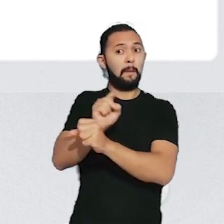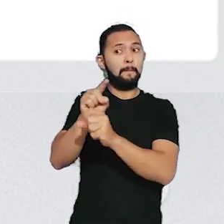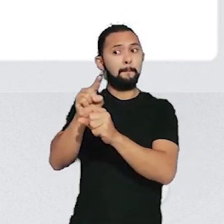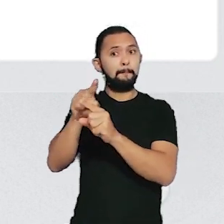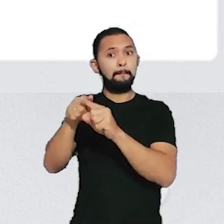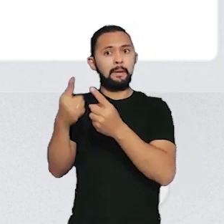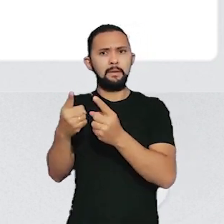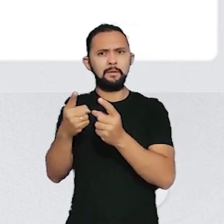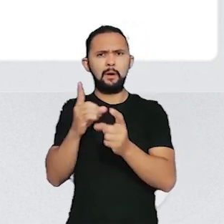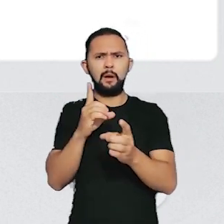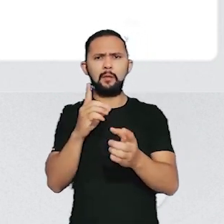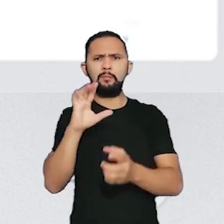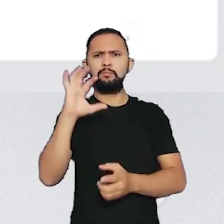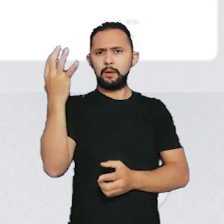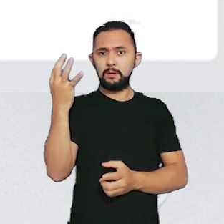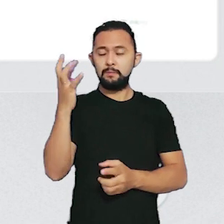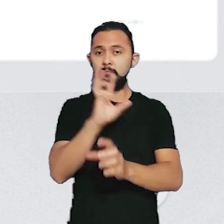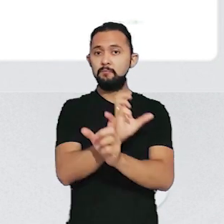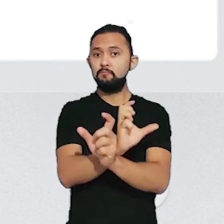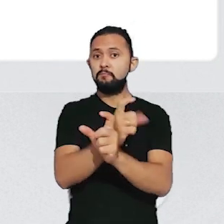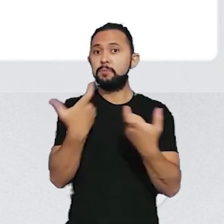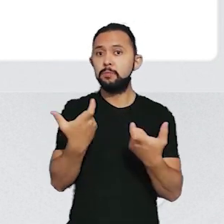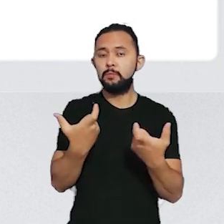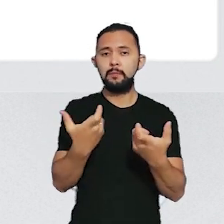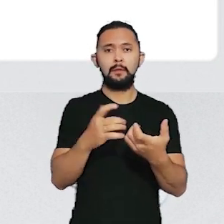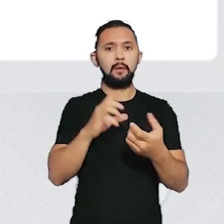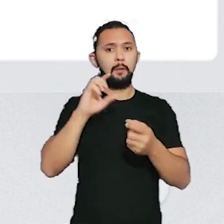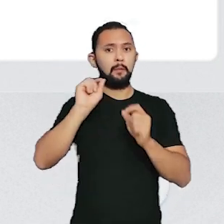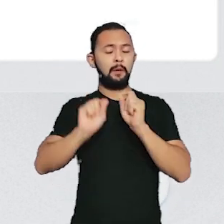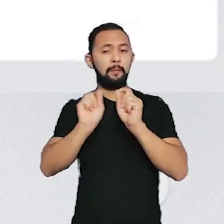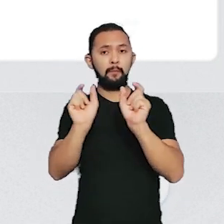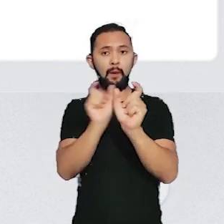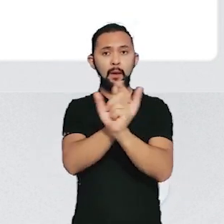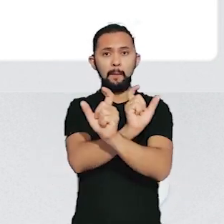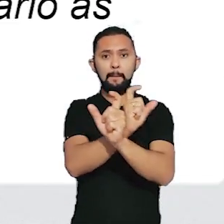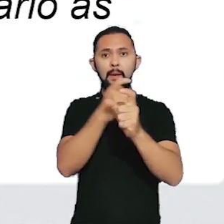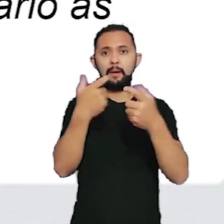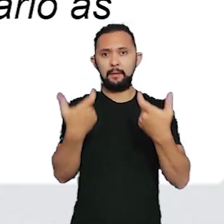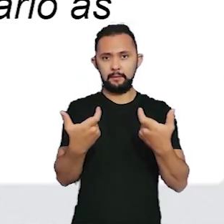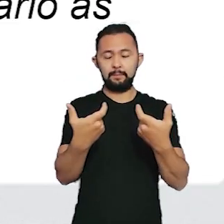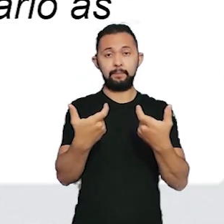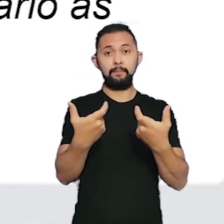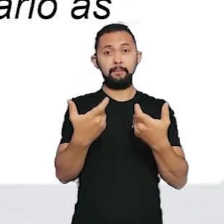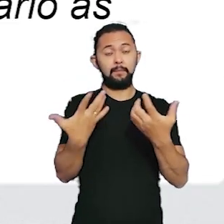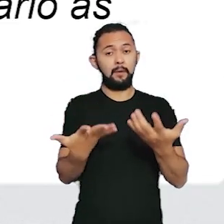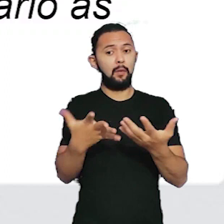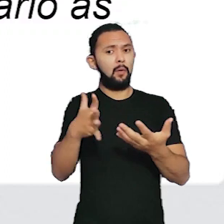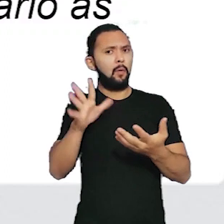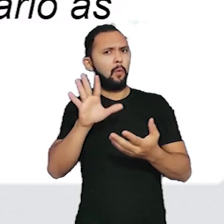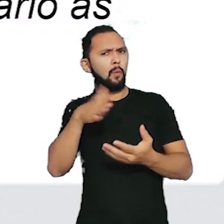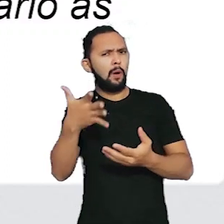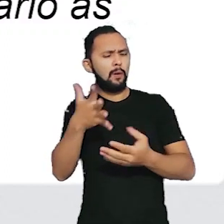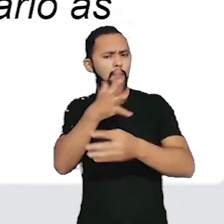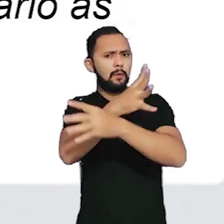é o contrário, tá? Então, isso é a concessão. É como se fosse mesmo uma ideia de oposição, tá bom? Os principais conectores